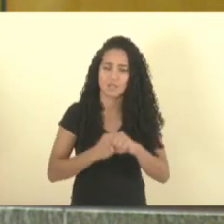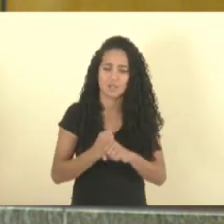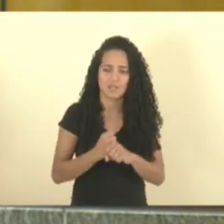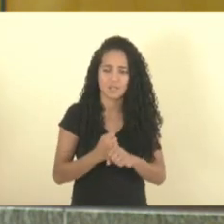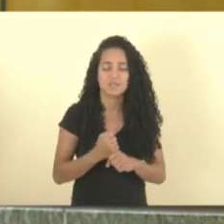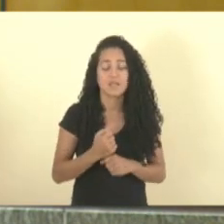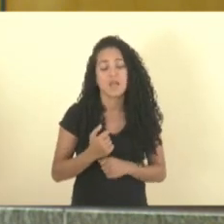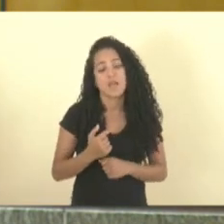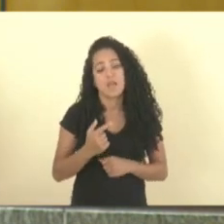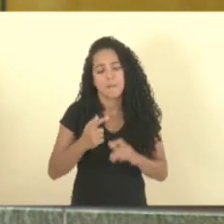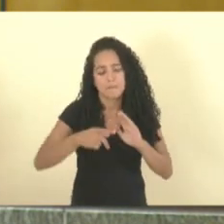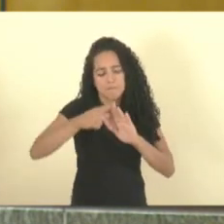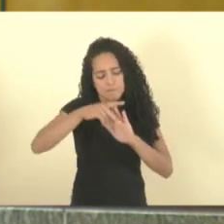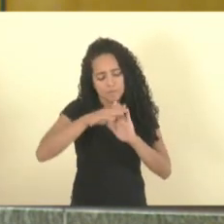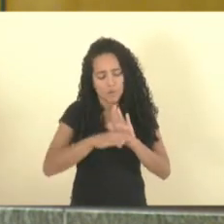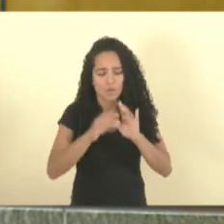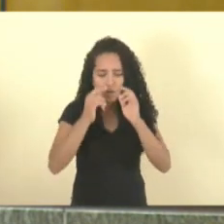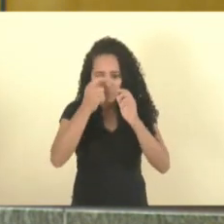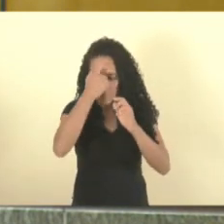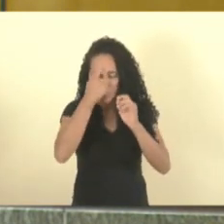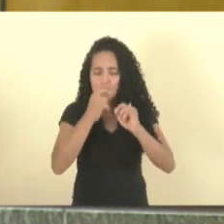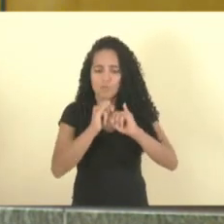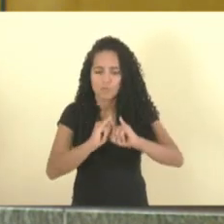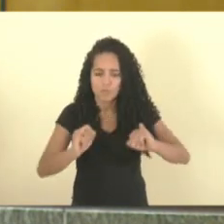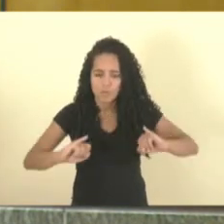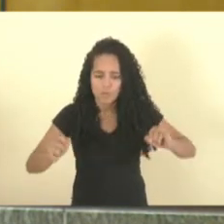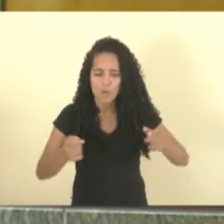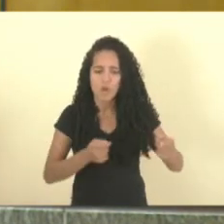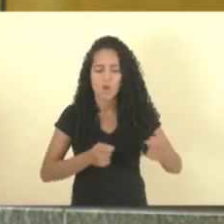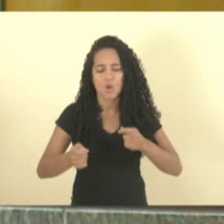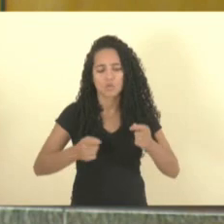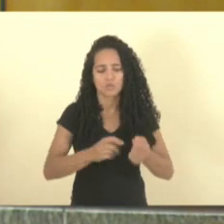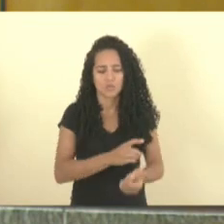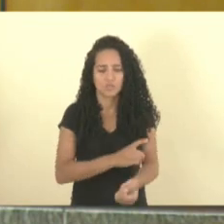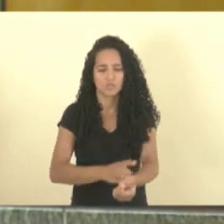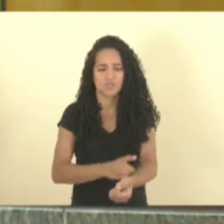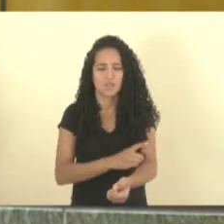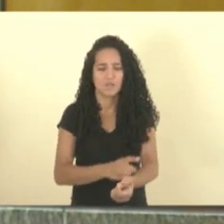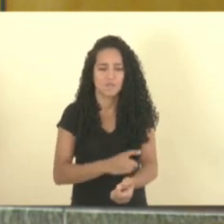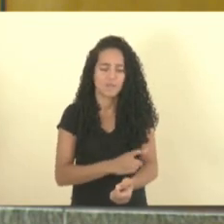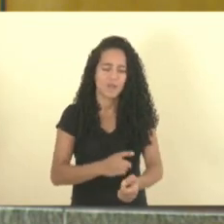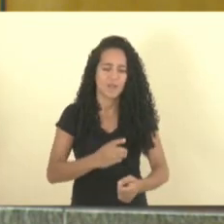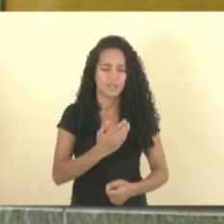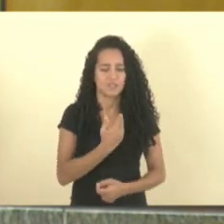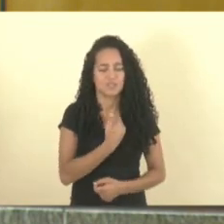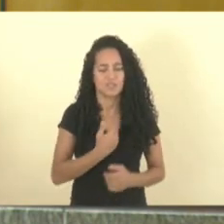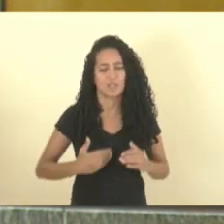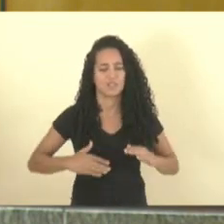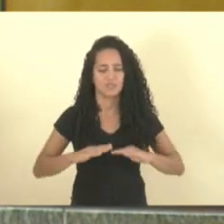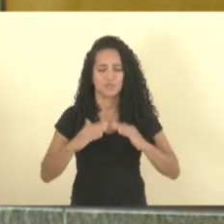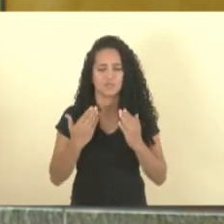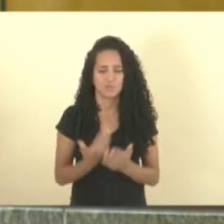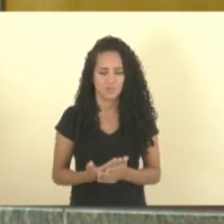sobre o programa de conscientização e controle do diabetes na rede pública estadual de ensino do Espírito Santo, publicado no ar digital do